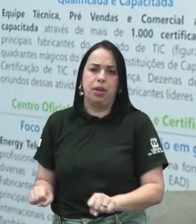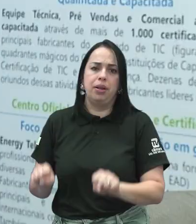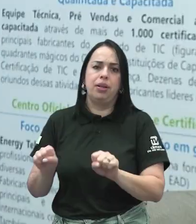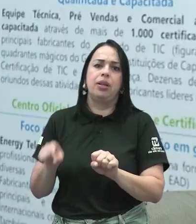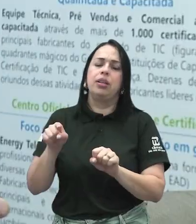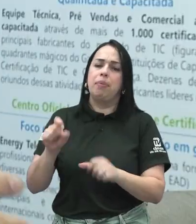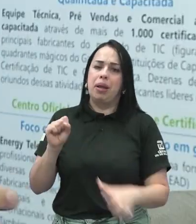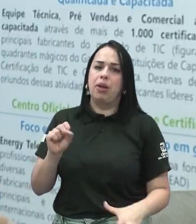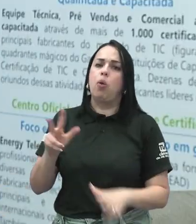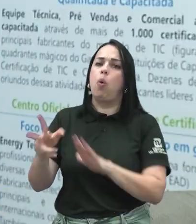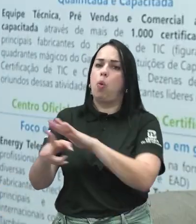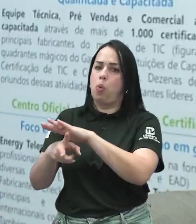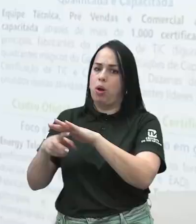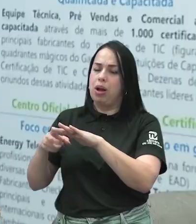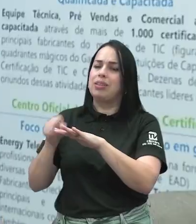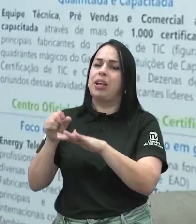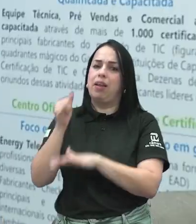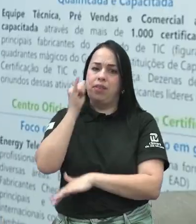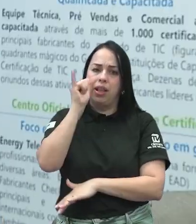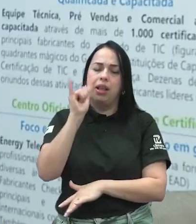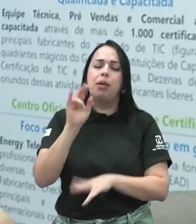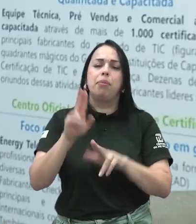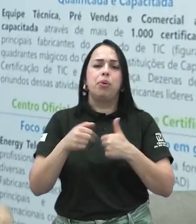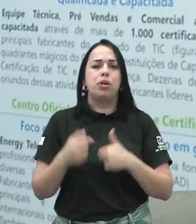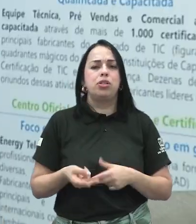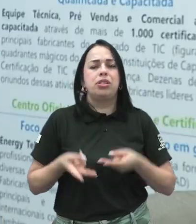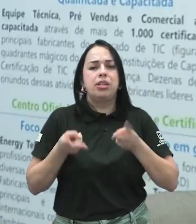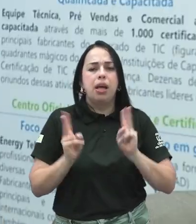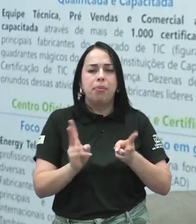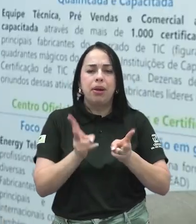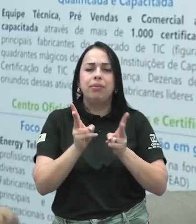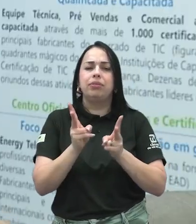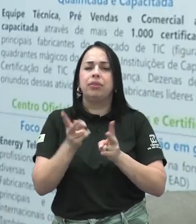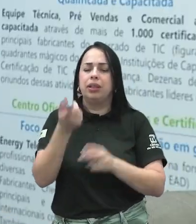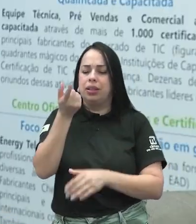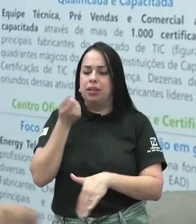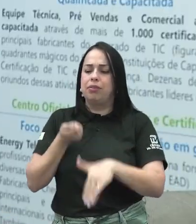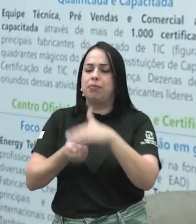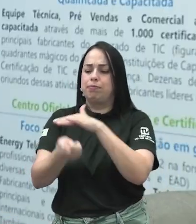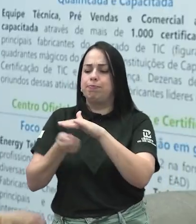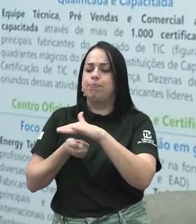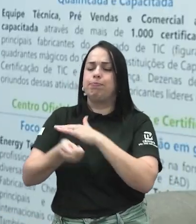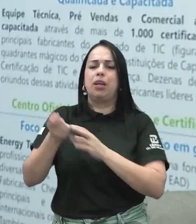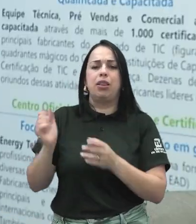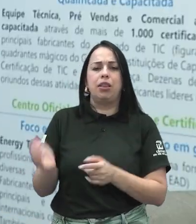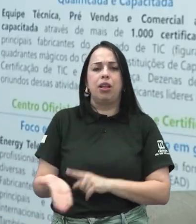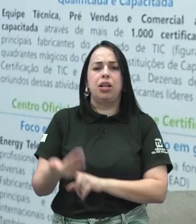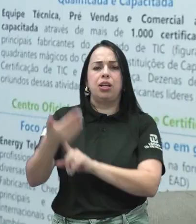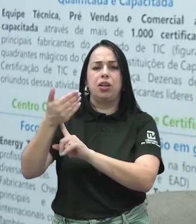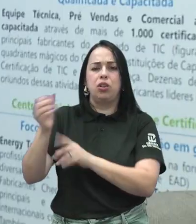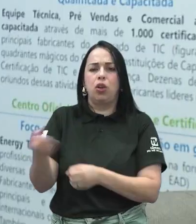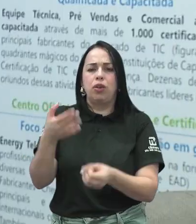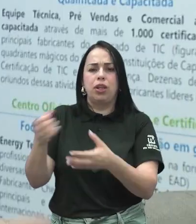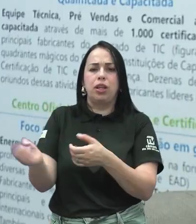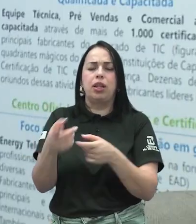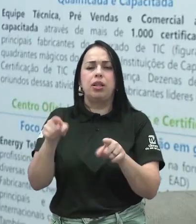as tecnologias de proteção. Então, você tem que continuamente estar investido em novas